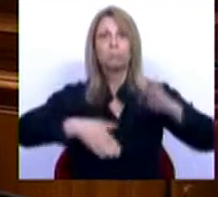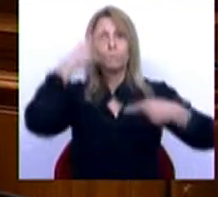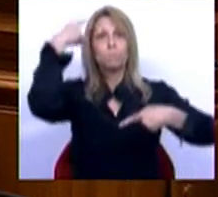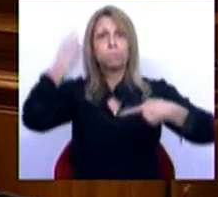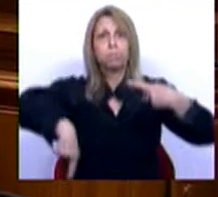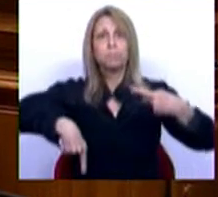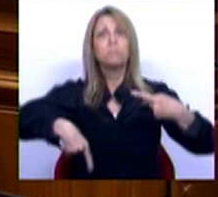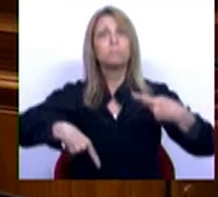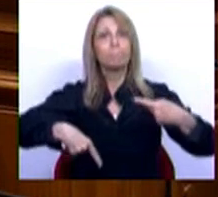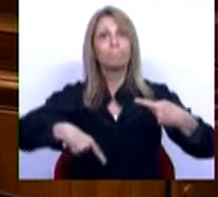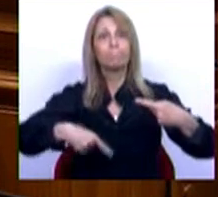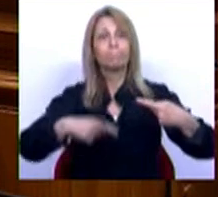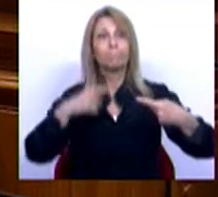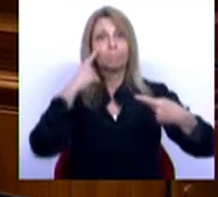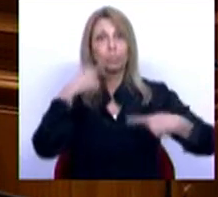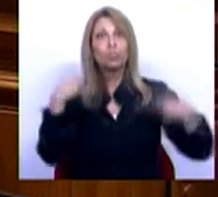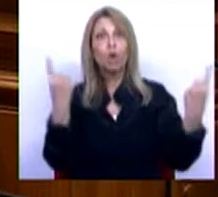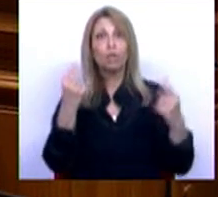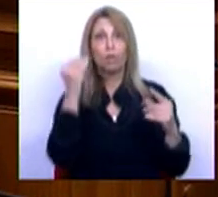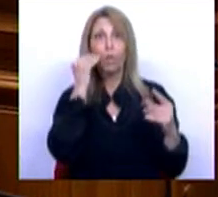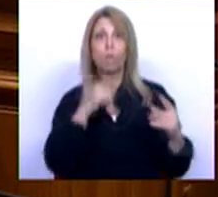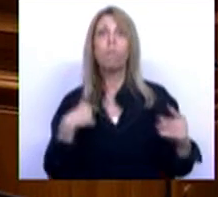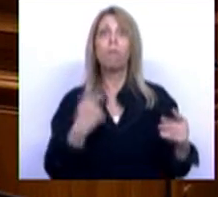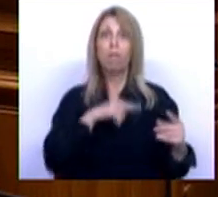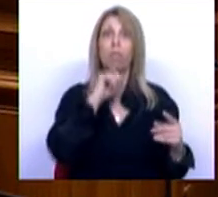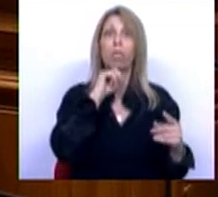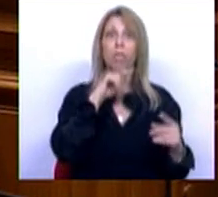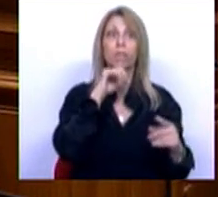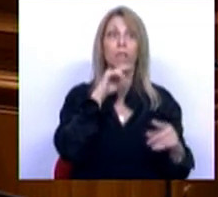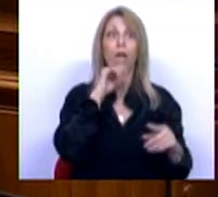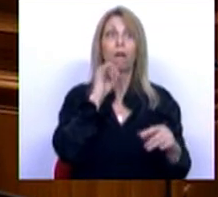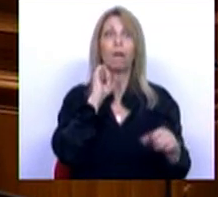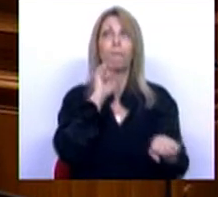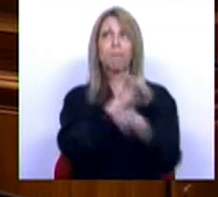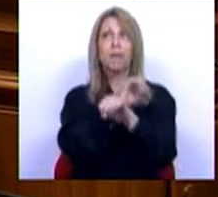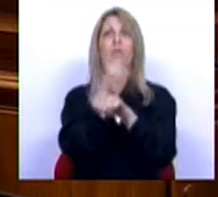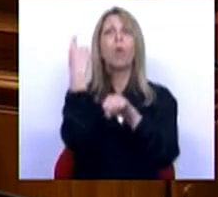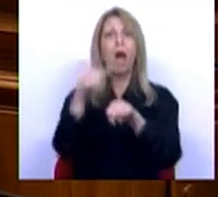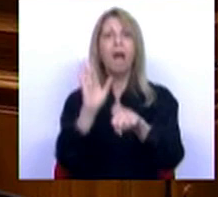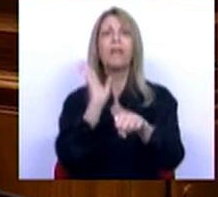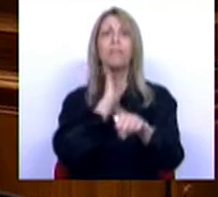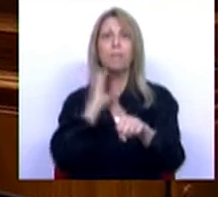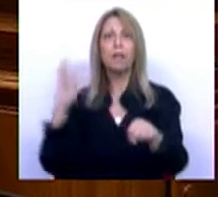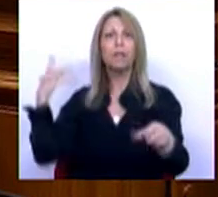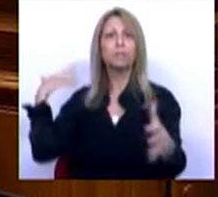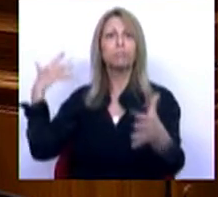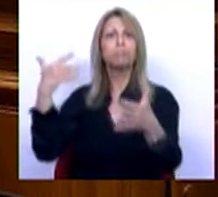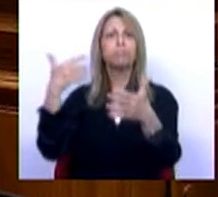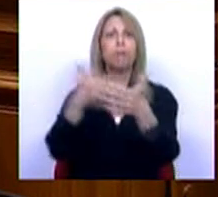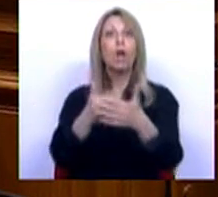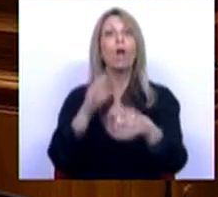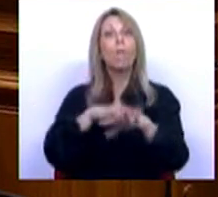nos deixamos capturar pelas mais variadas dependências ao longo do processo de